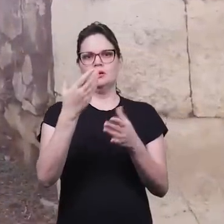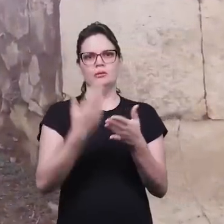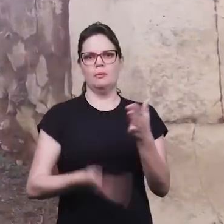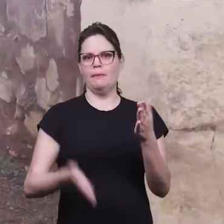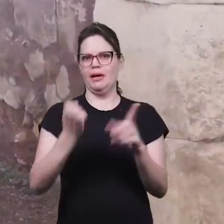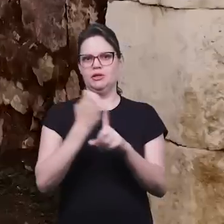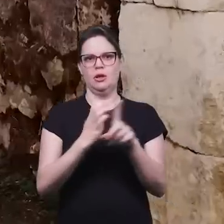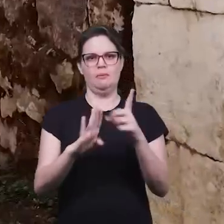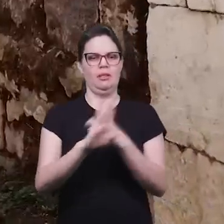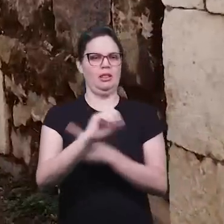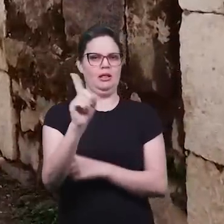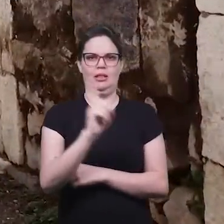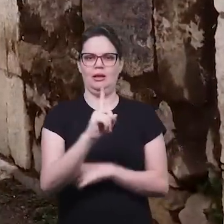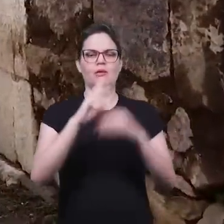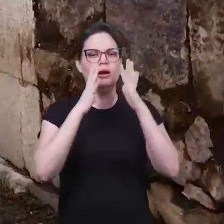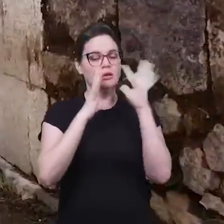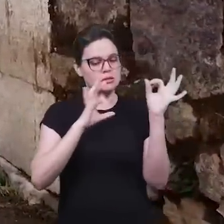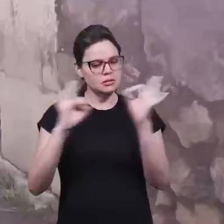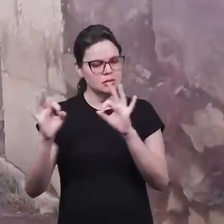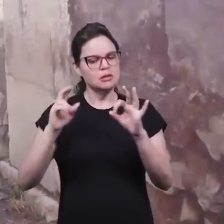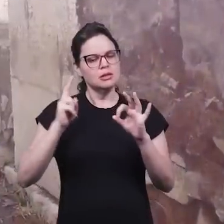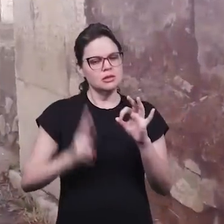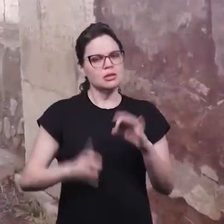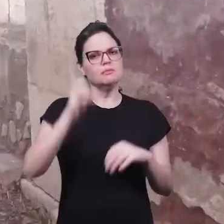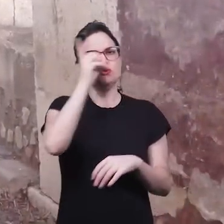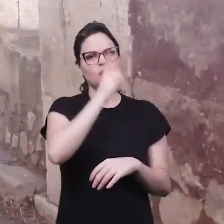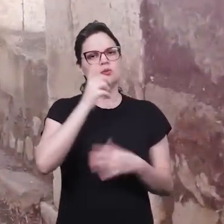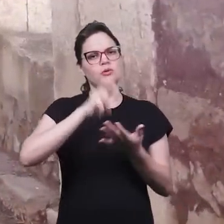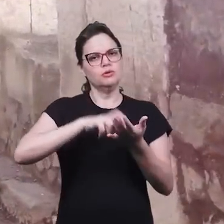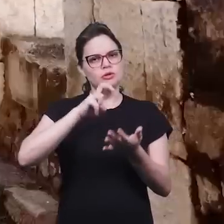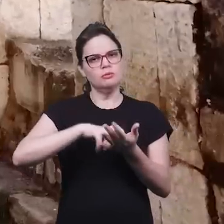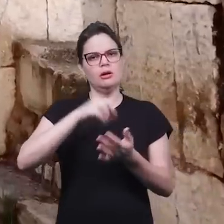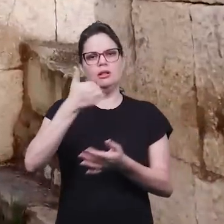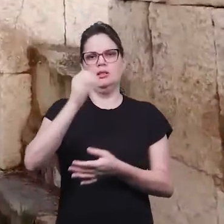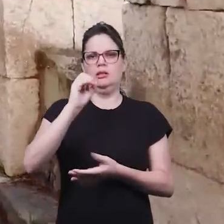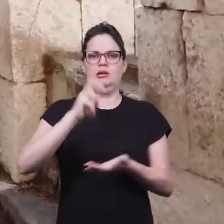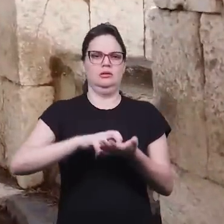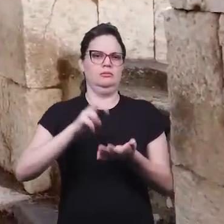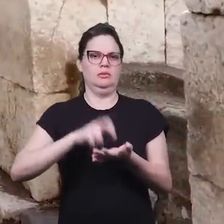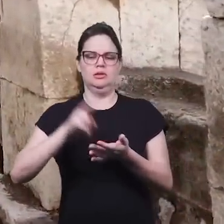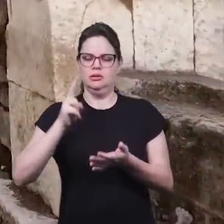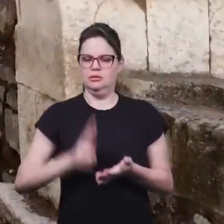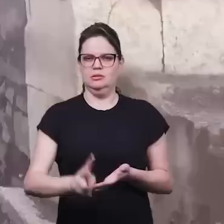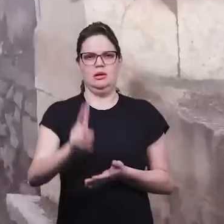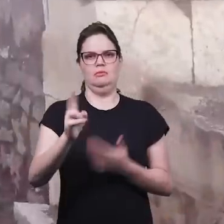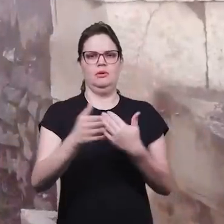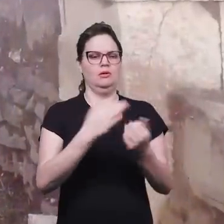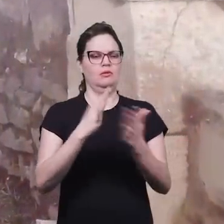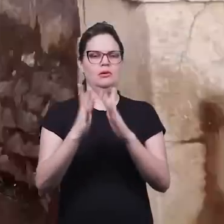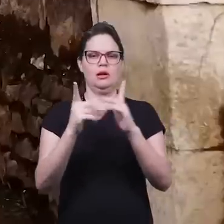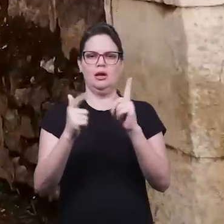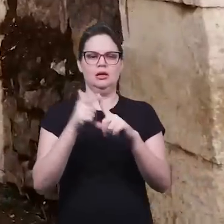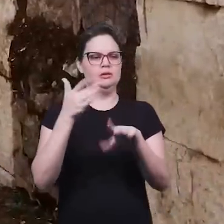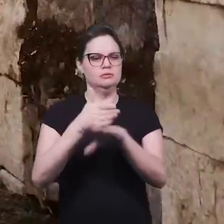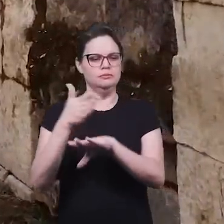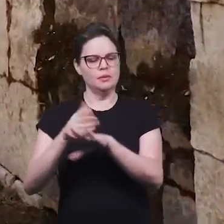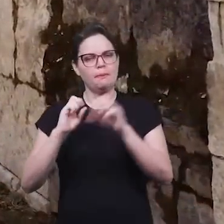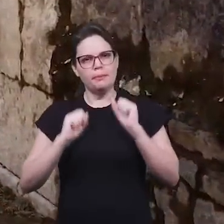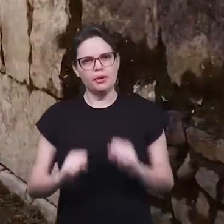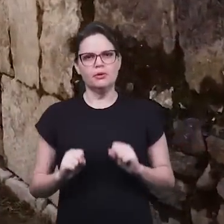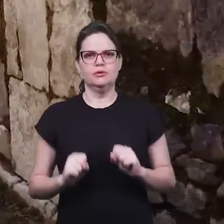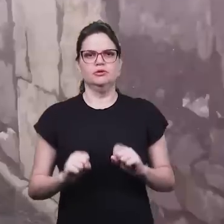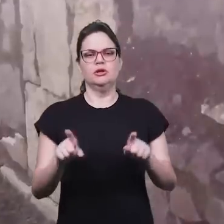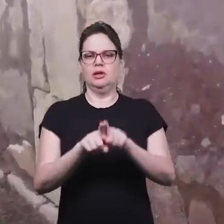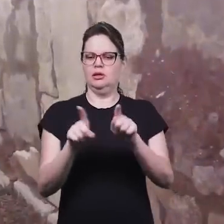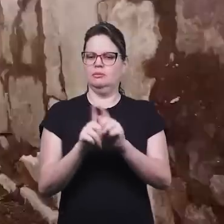não perca a Escola Bíblica Dominical da Igreja Cristã Maranata, todos os domingos, Igreja Cristã Maranata, todos os domingos às 10 horas da manhã,